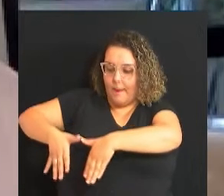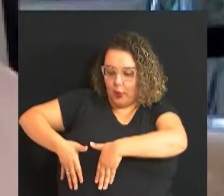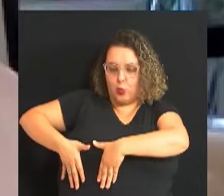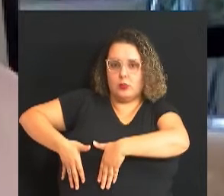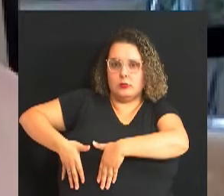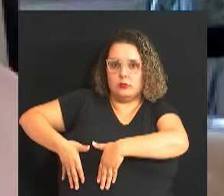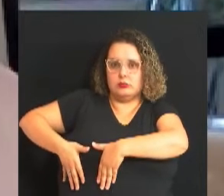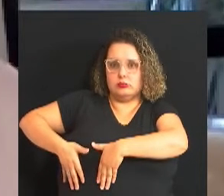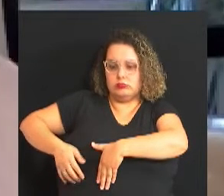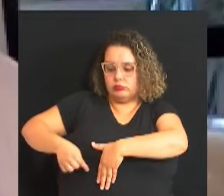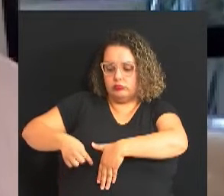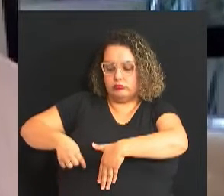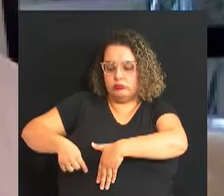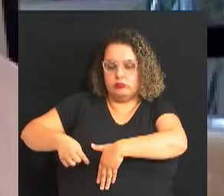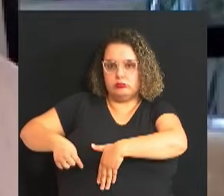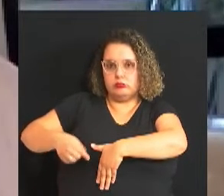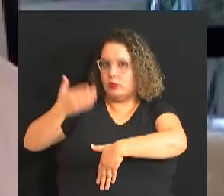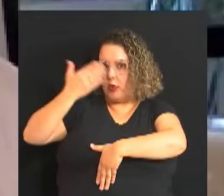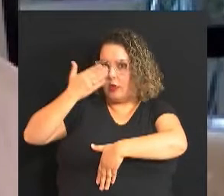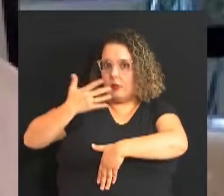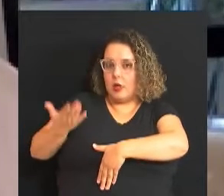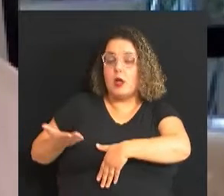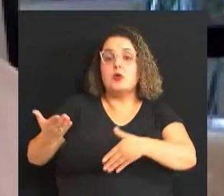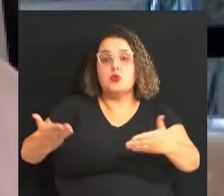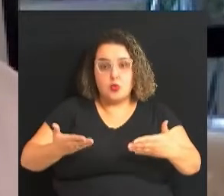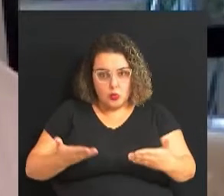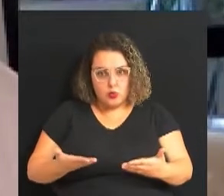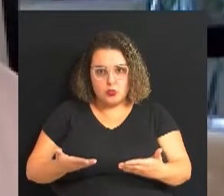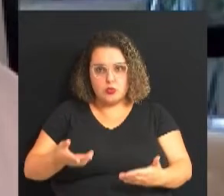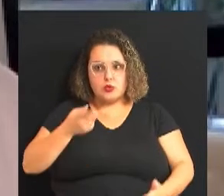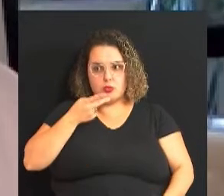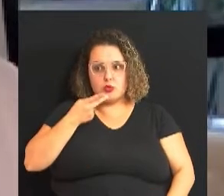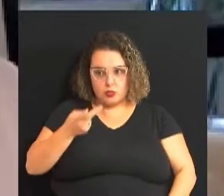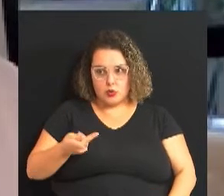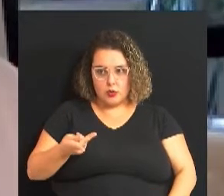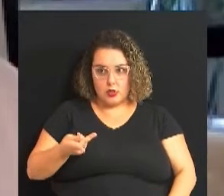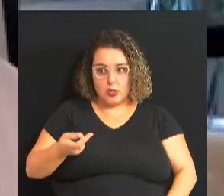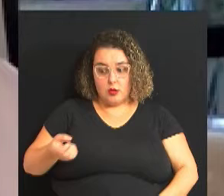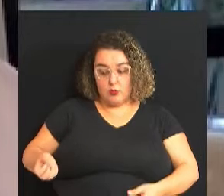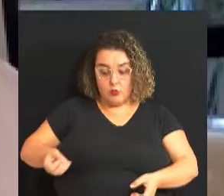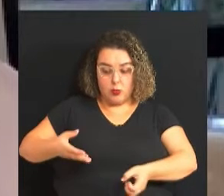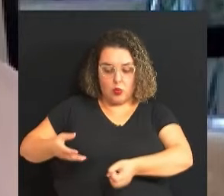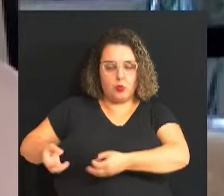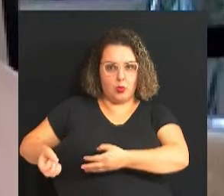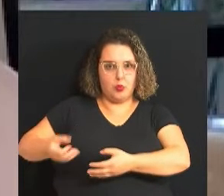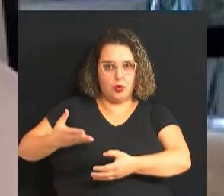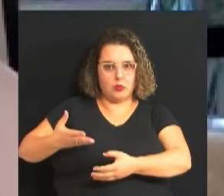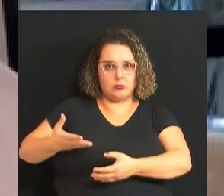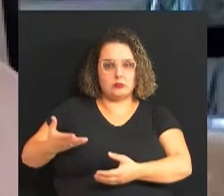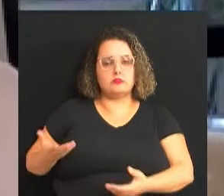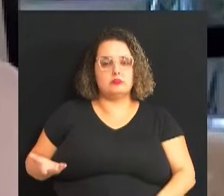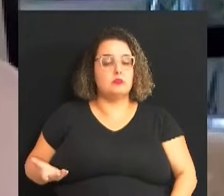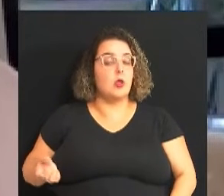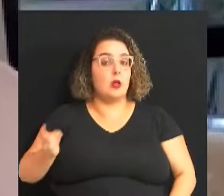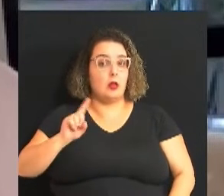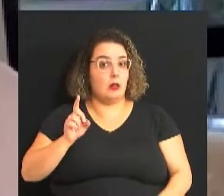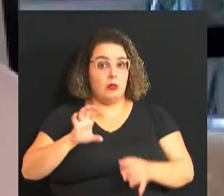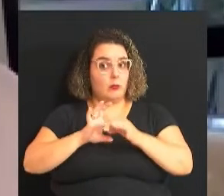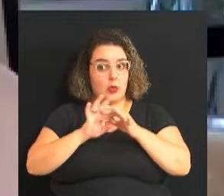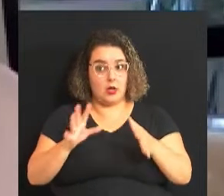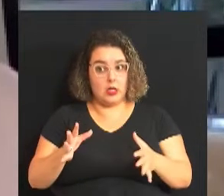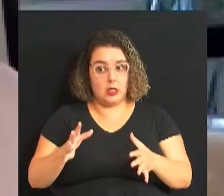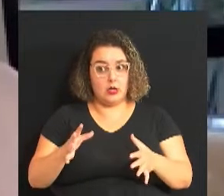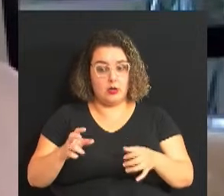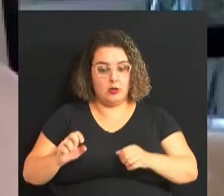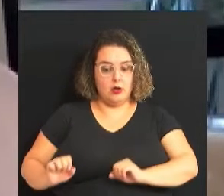de colostomia, né? E hoje, como eu te disse, como as bolsas são muito modernas, além delas não permitirem que você exale